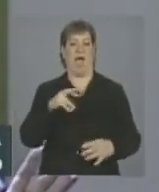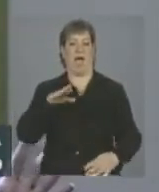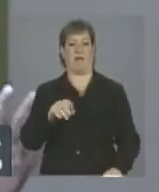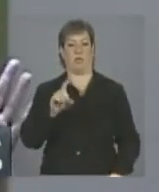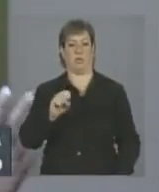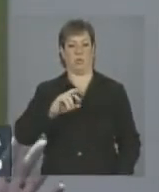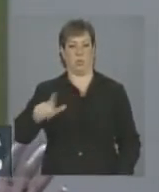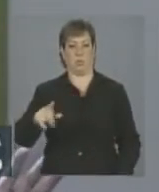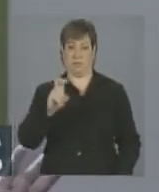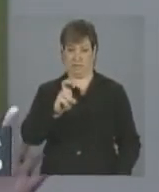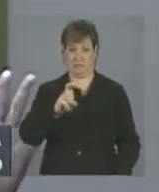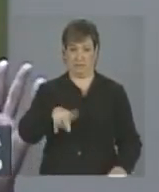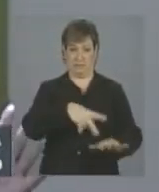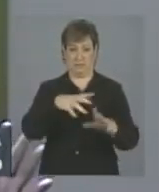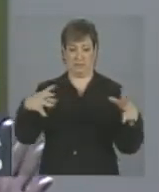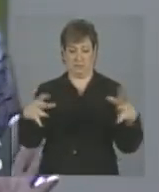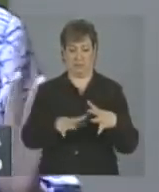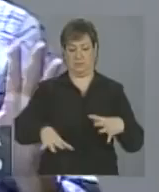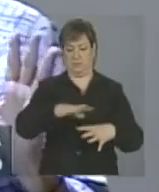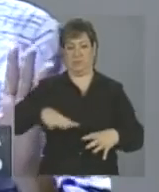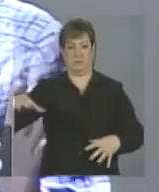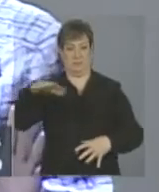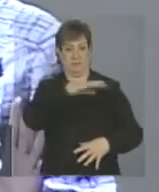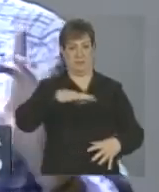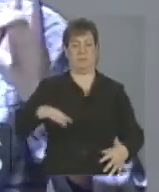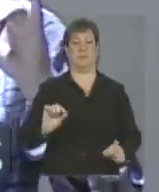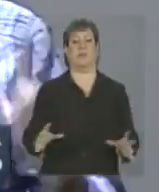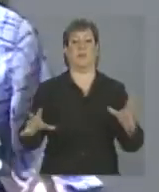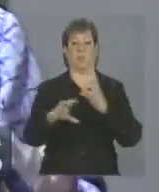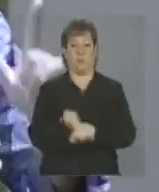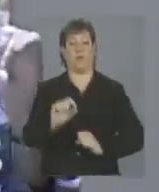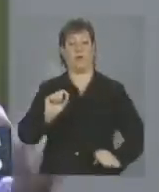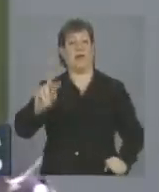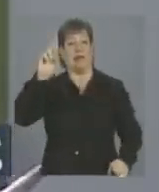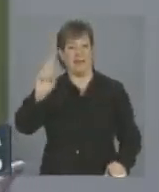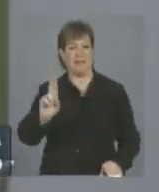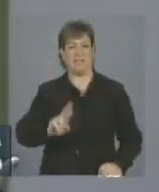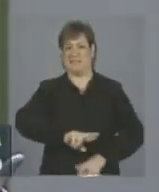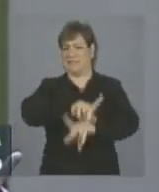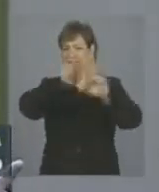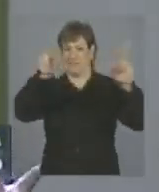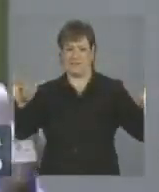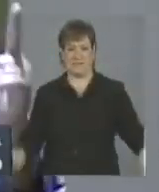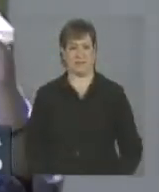diferentes. Mas somos representantes de continentes diversos.